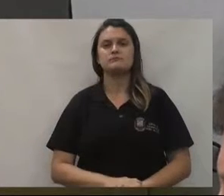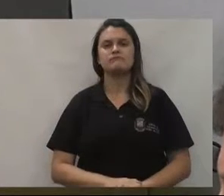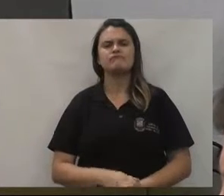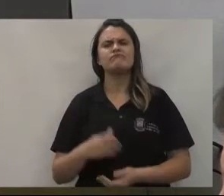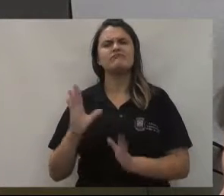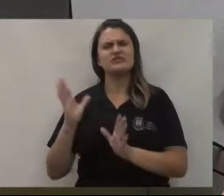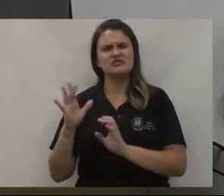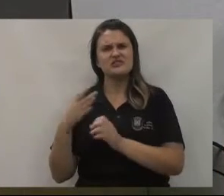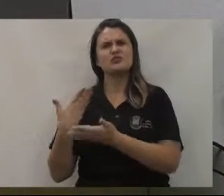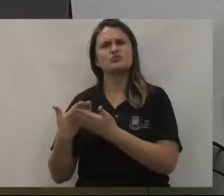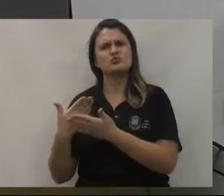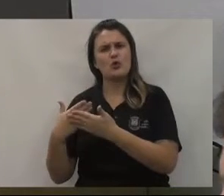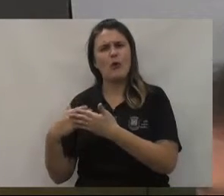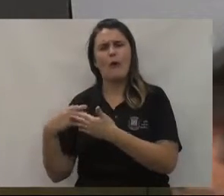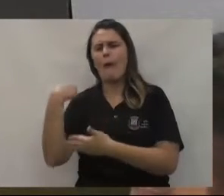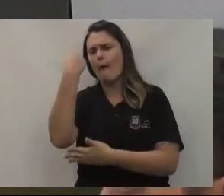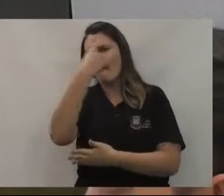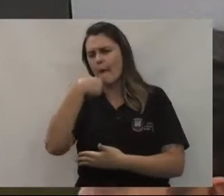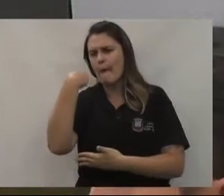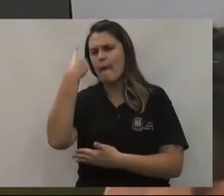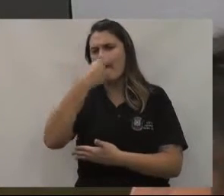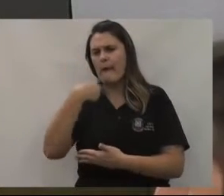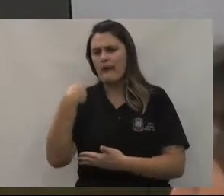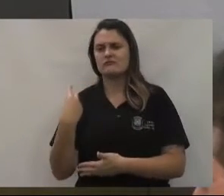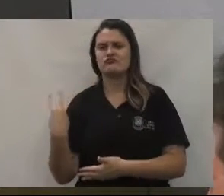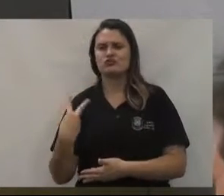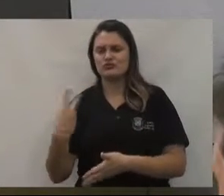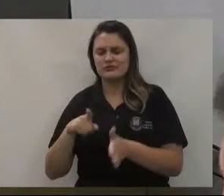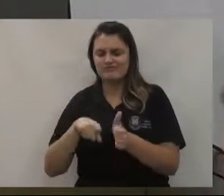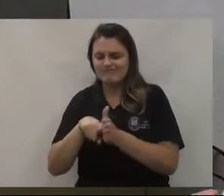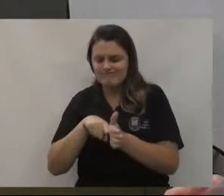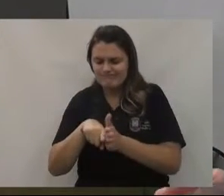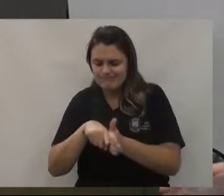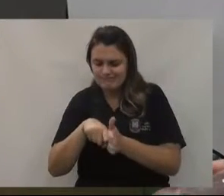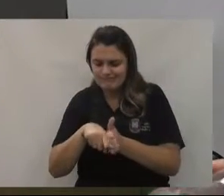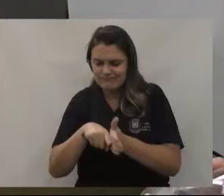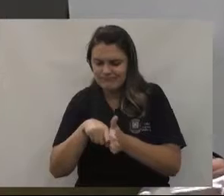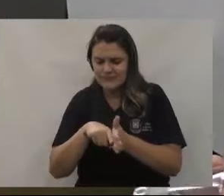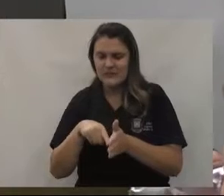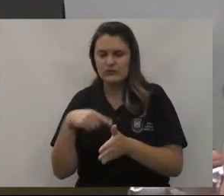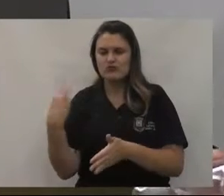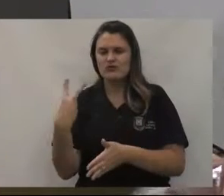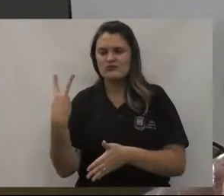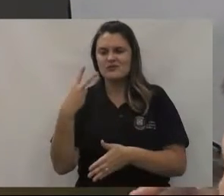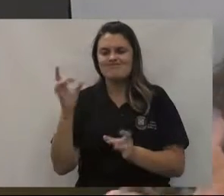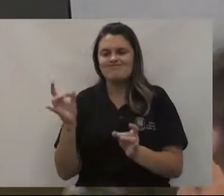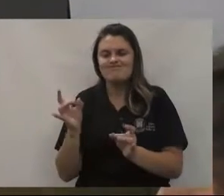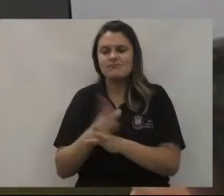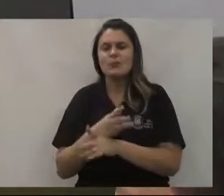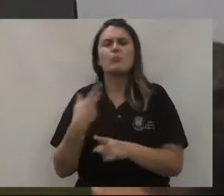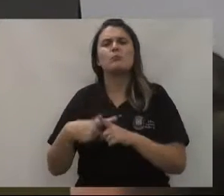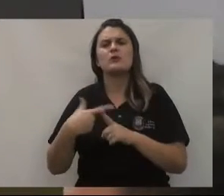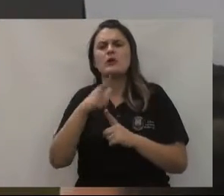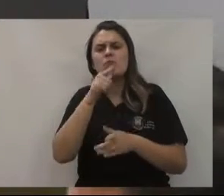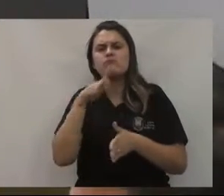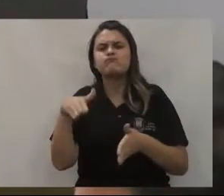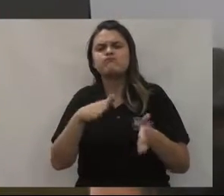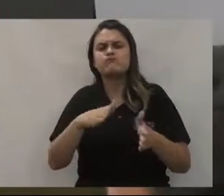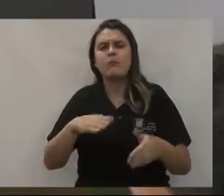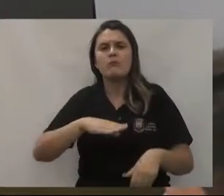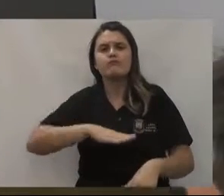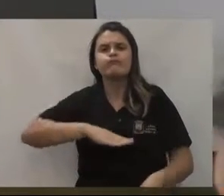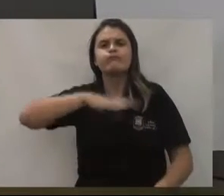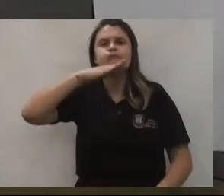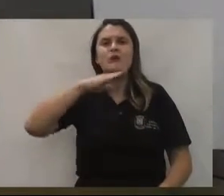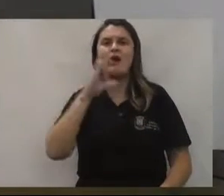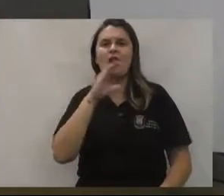Muitos estudos e muitas horas de sono trabalhamos para chegarmos a uma conclusão porque o rio sobe tão rápido e porque